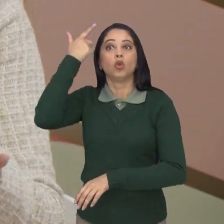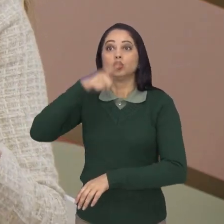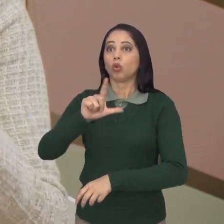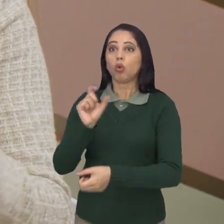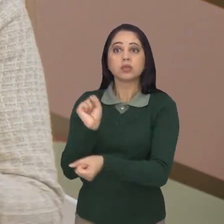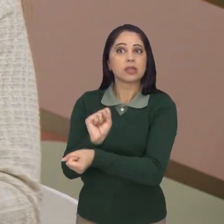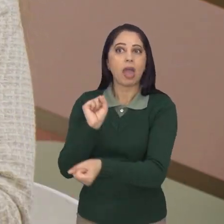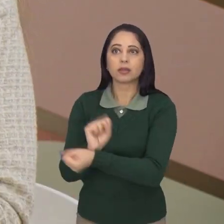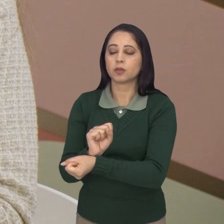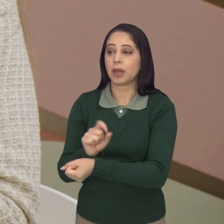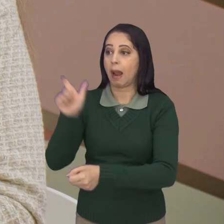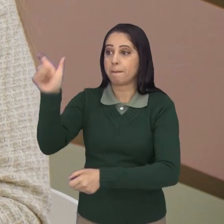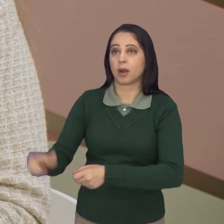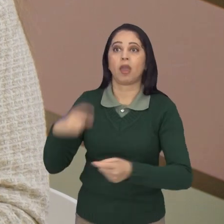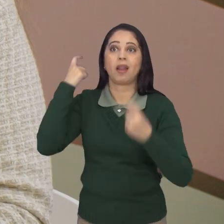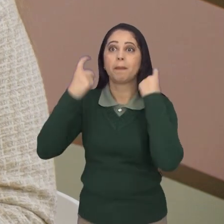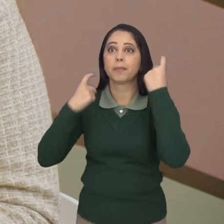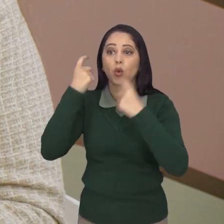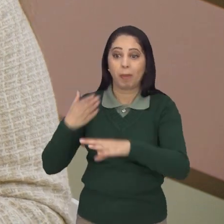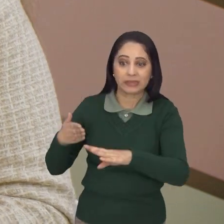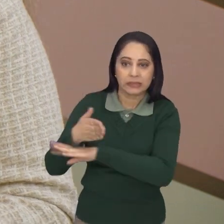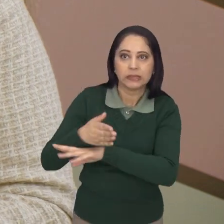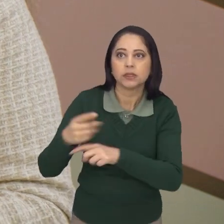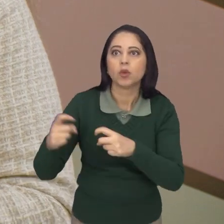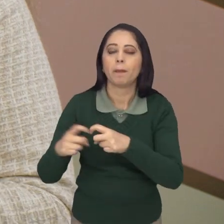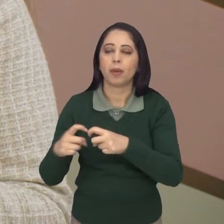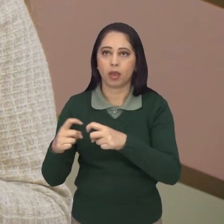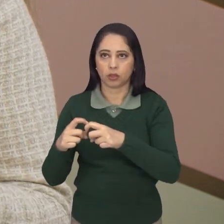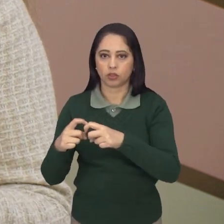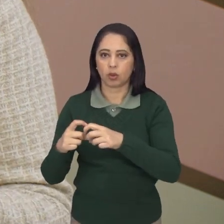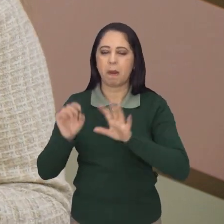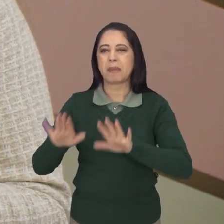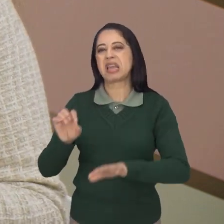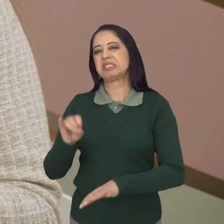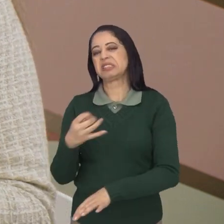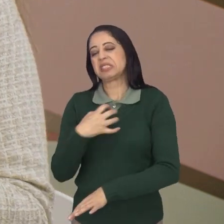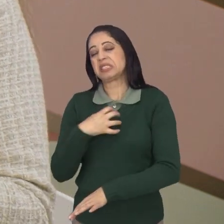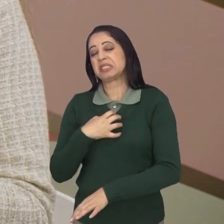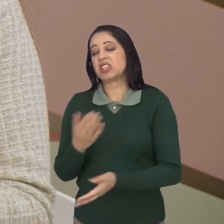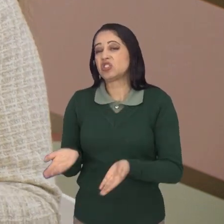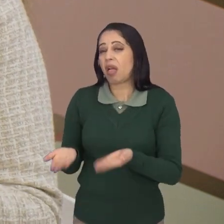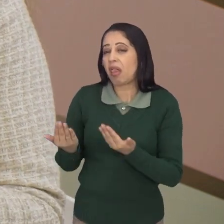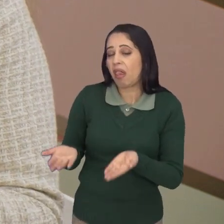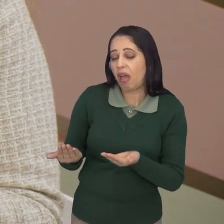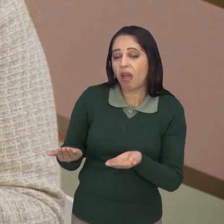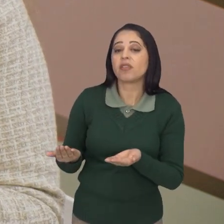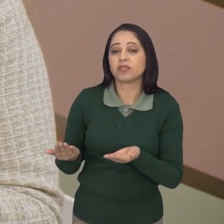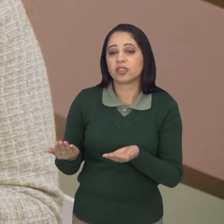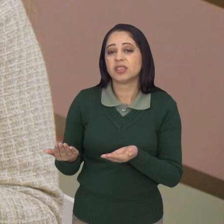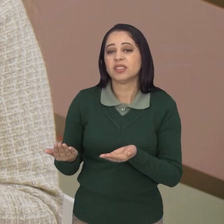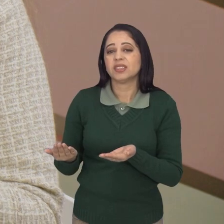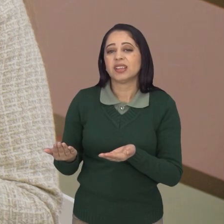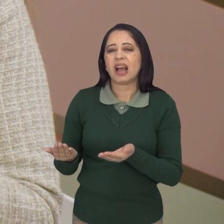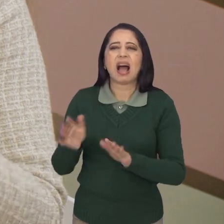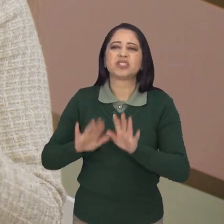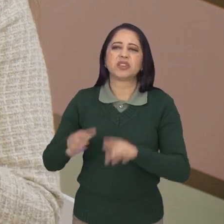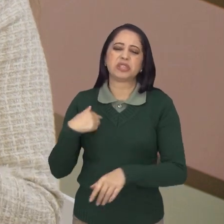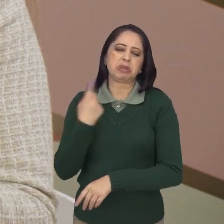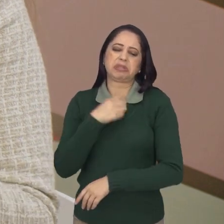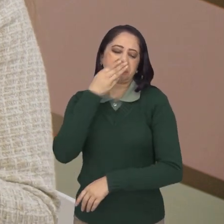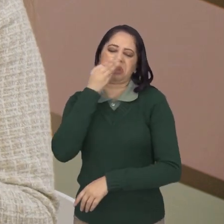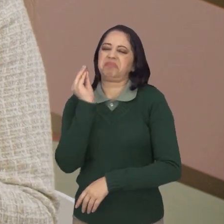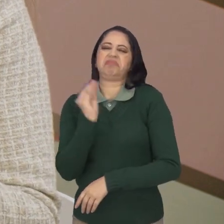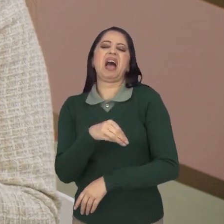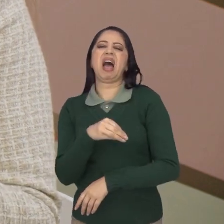pronto atendimento porque ele fica realmente preocupado. Mas reações, às vezes, que são mais brandas ou que fazem só suspeita, às vezes a gente não